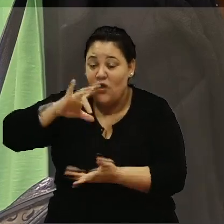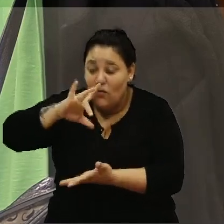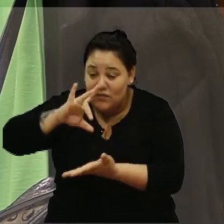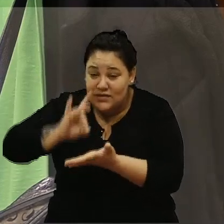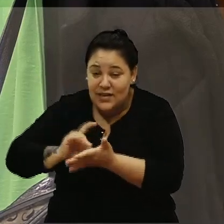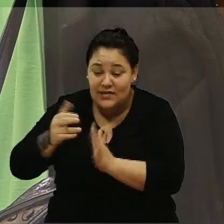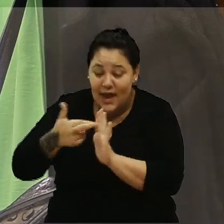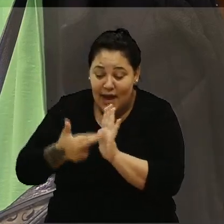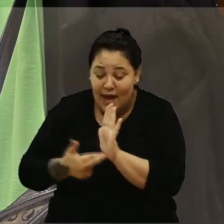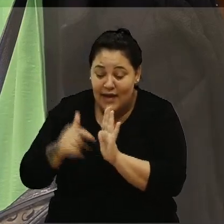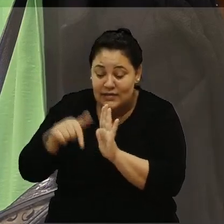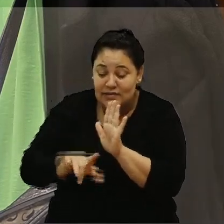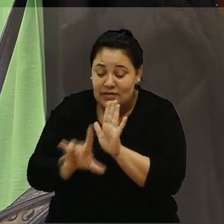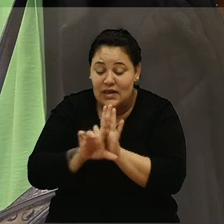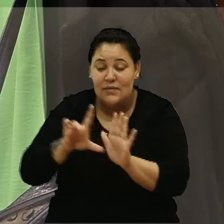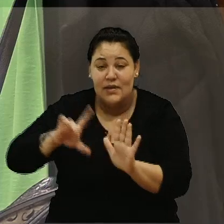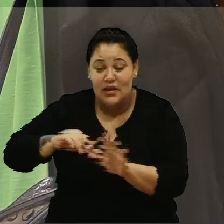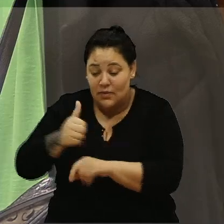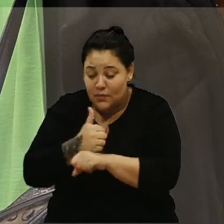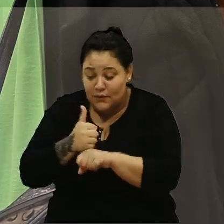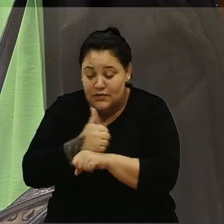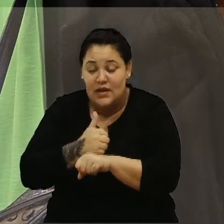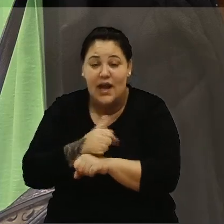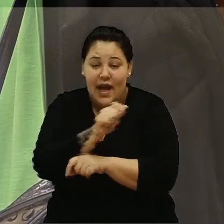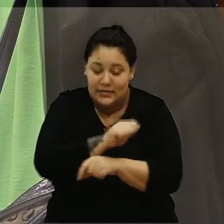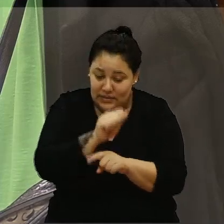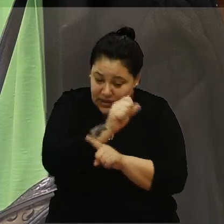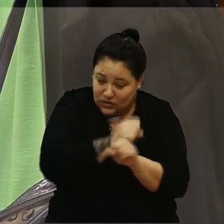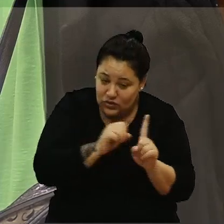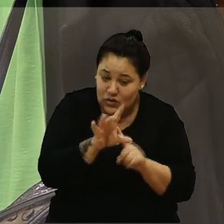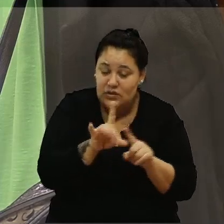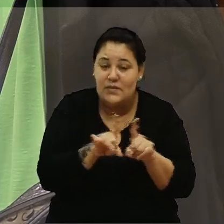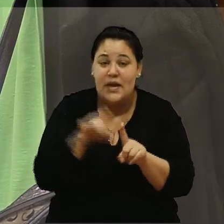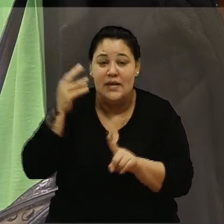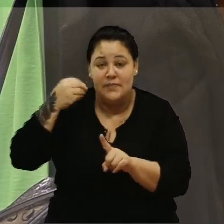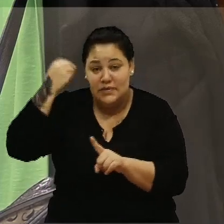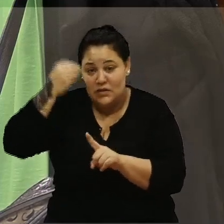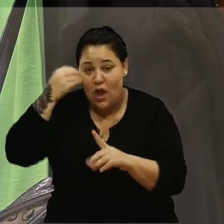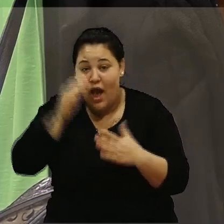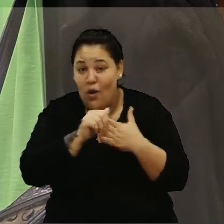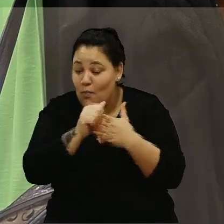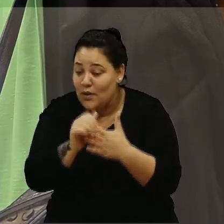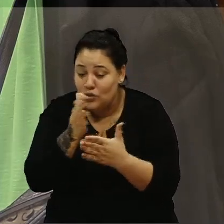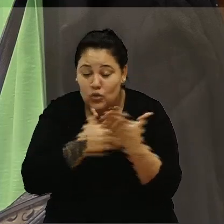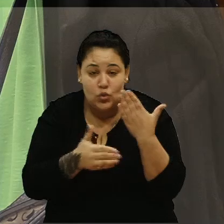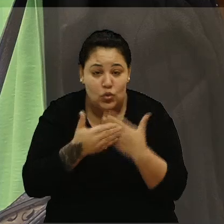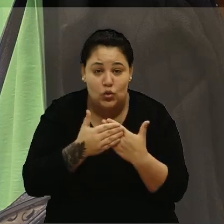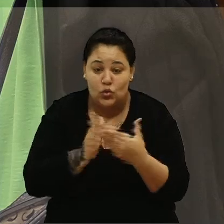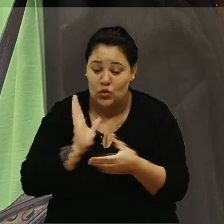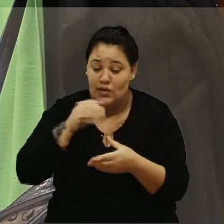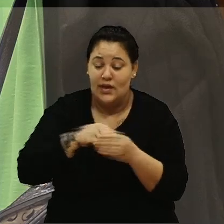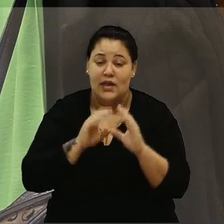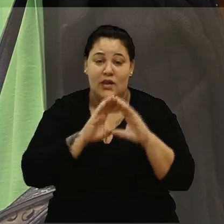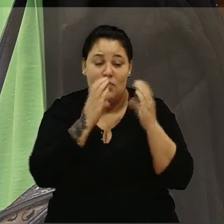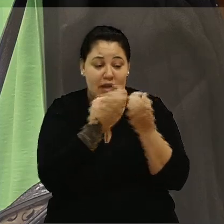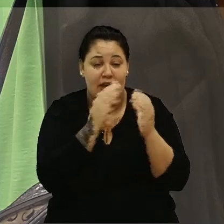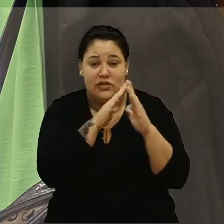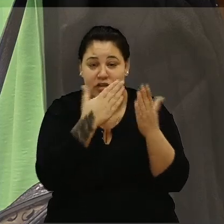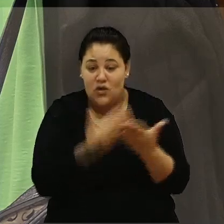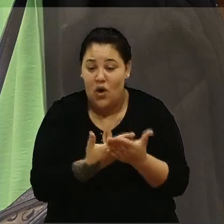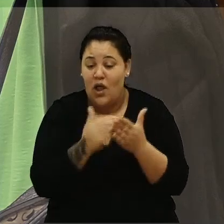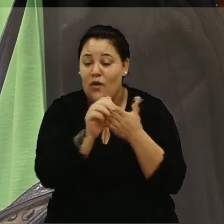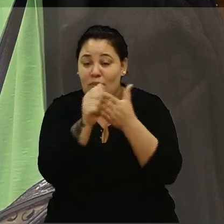para que a gente tenha profissionais, assistentes sociais e psicólogos acompanhando a comunidade escolar, acompanhando os pais,